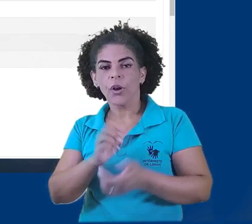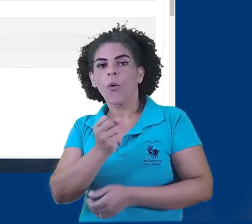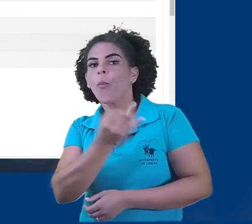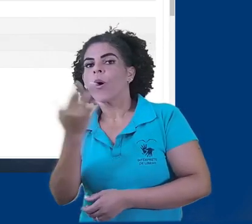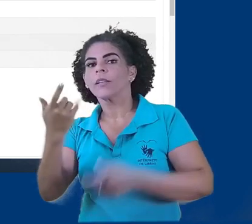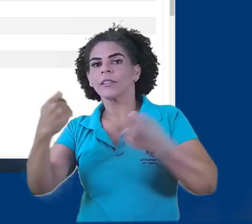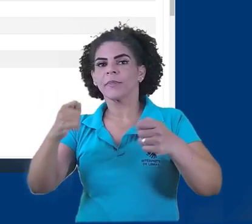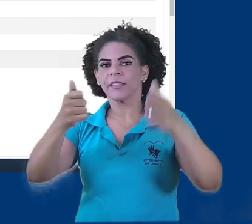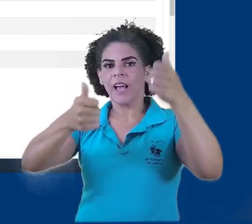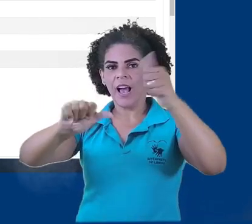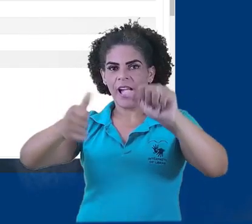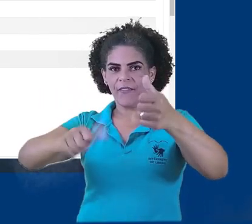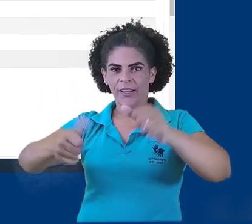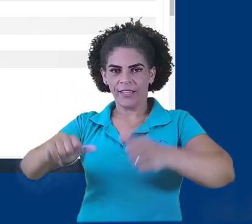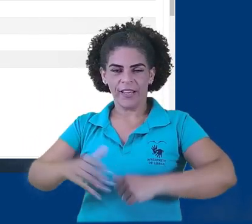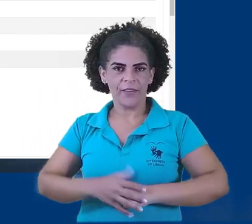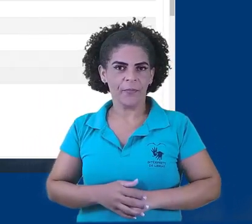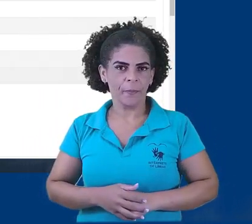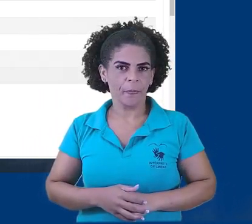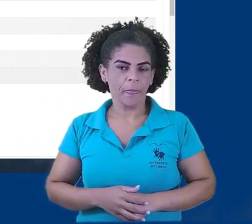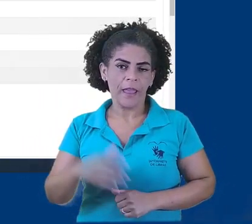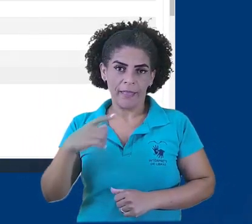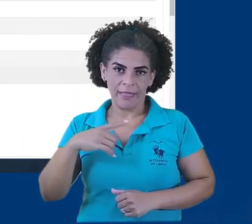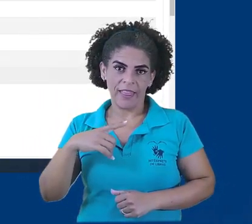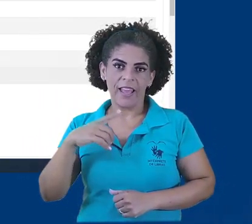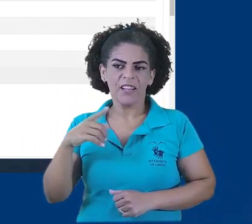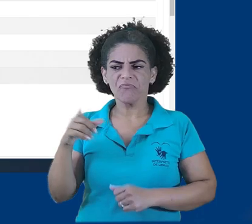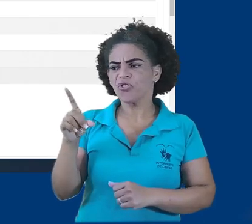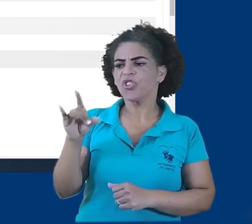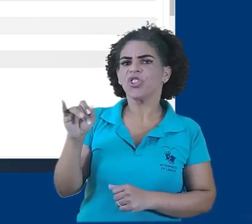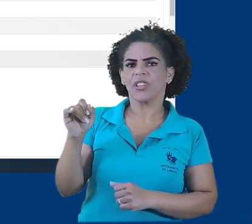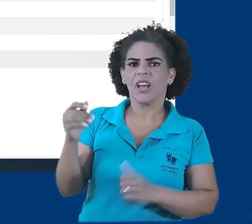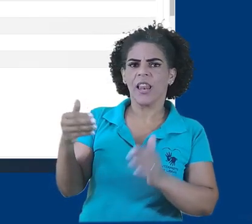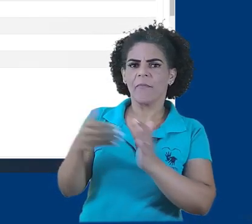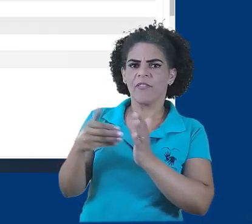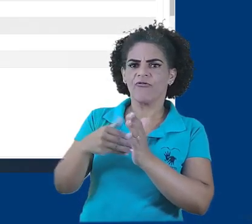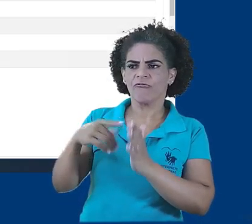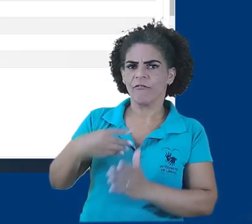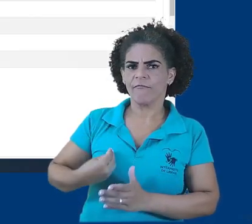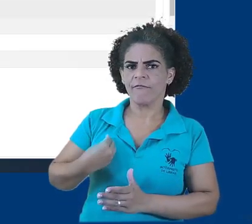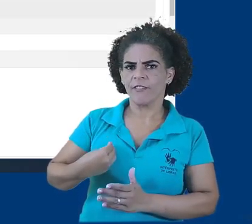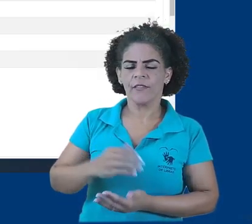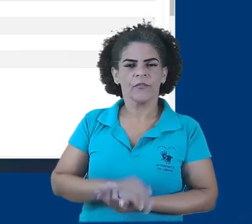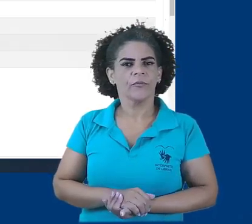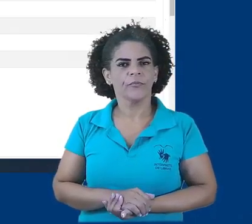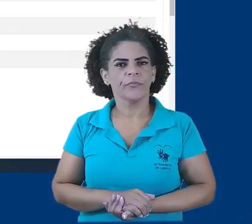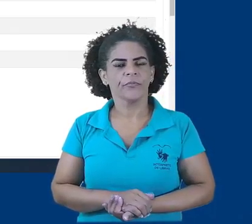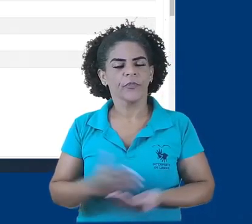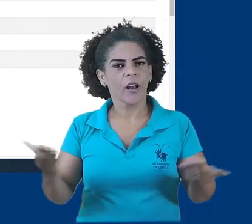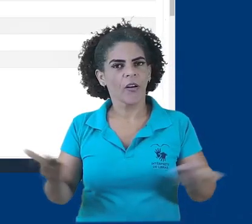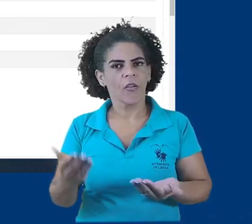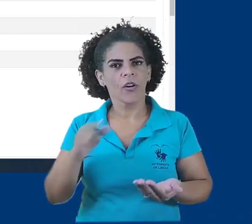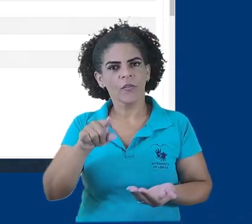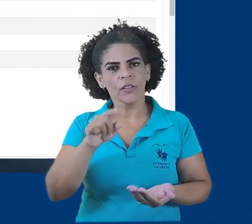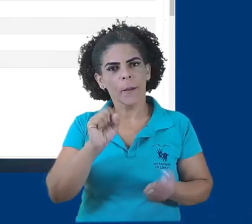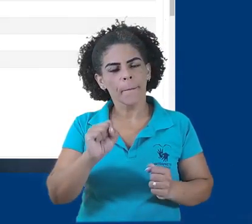precisam de avaliação bem como é é a partir daqui